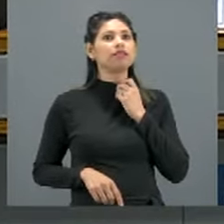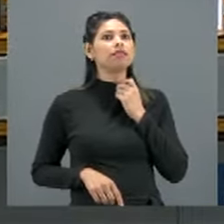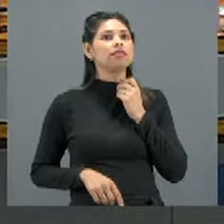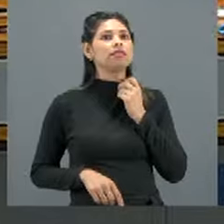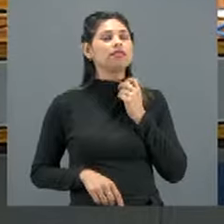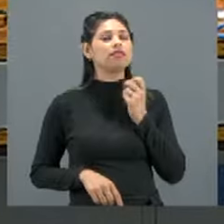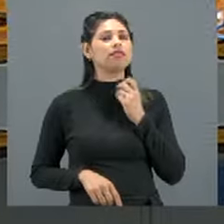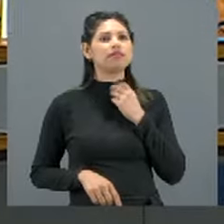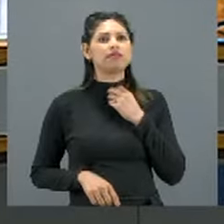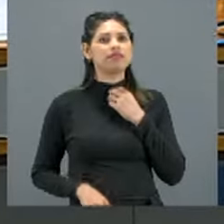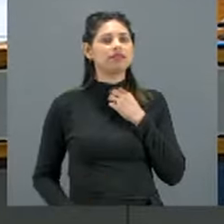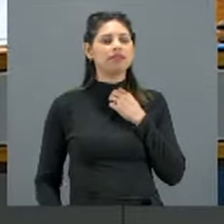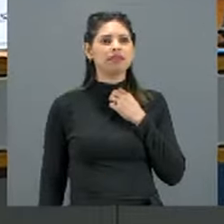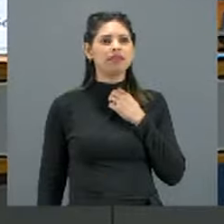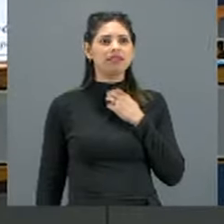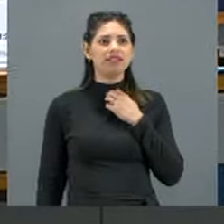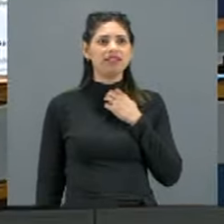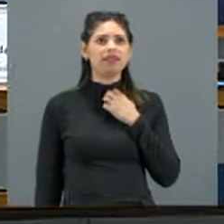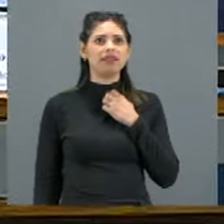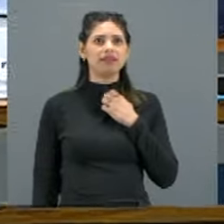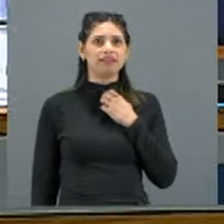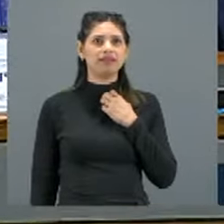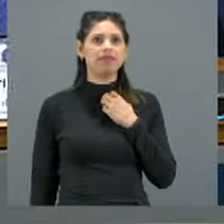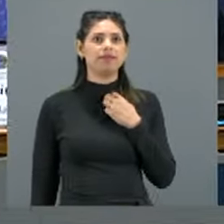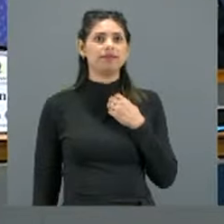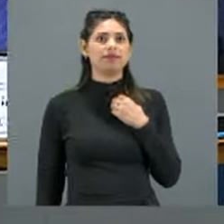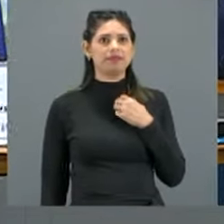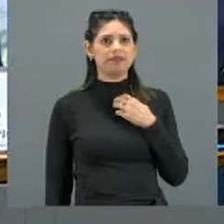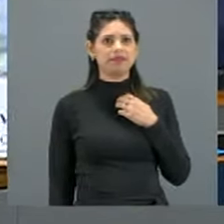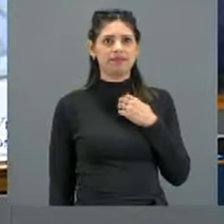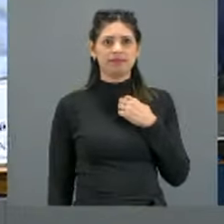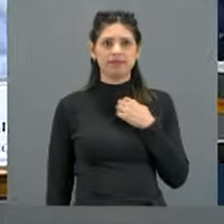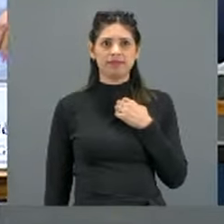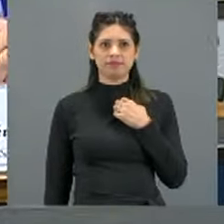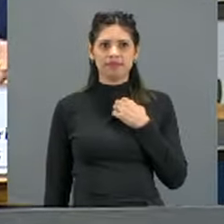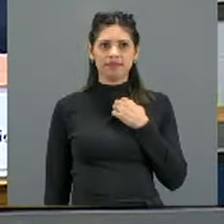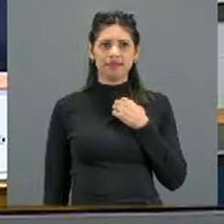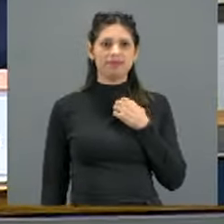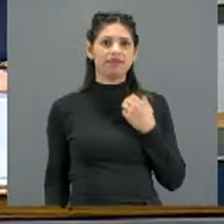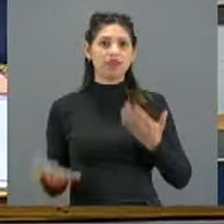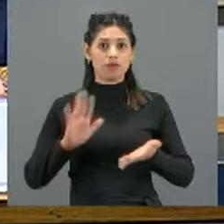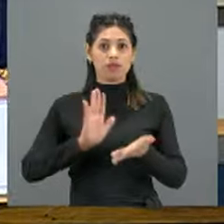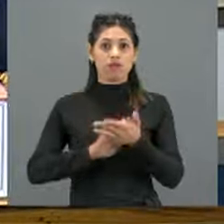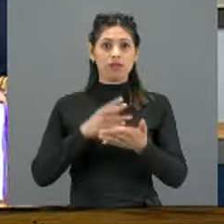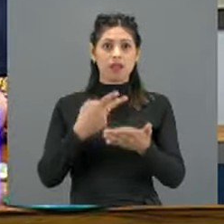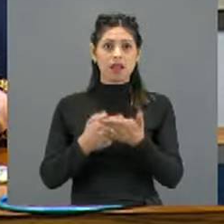Quero, primeiramente, traduzir a minha fala